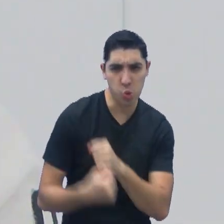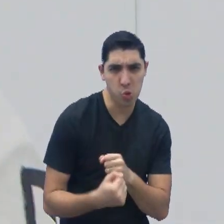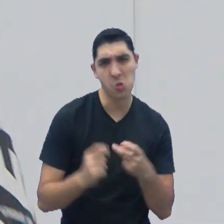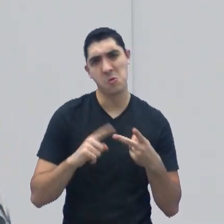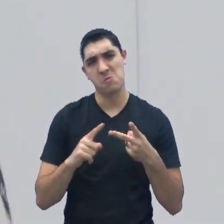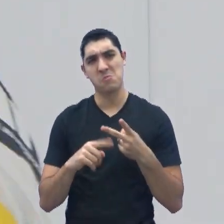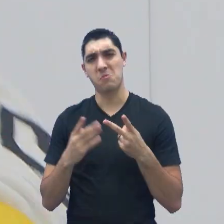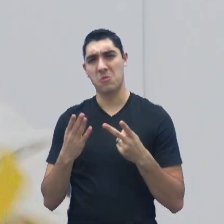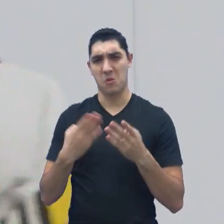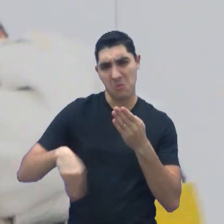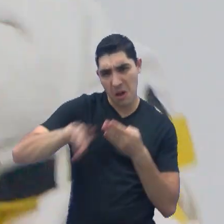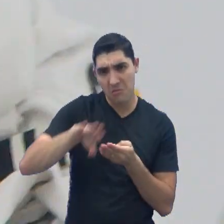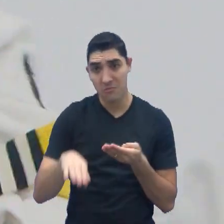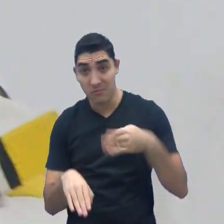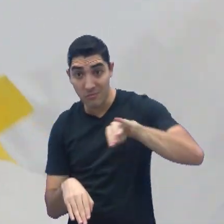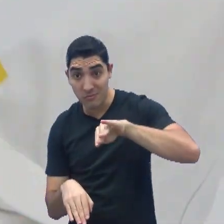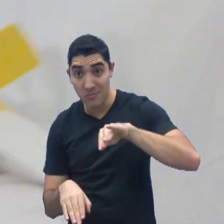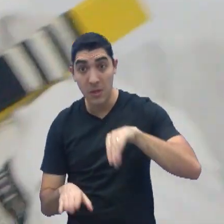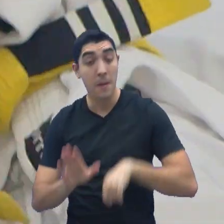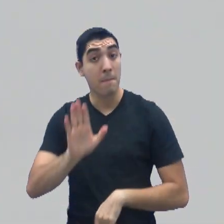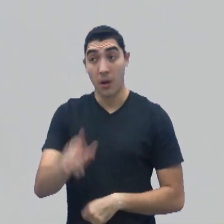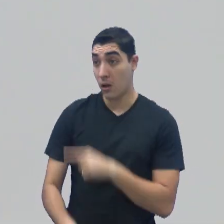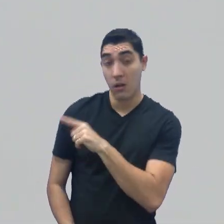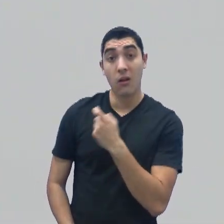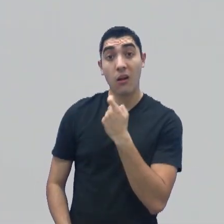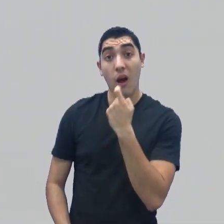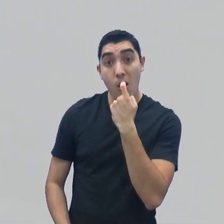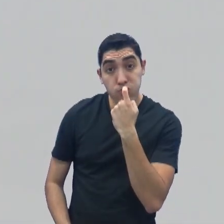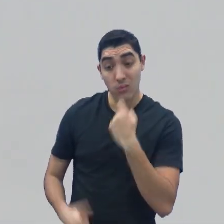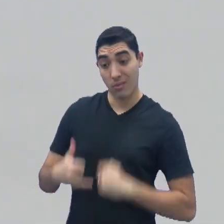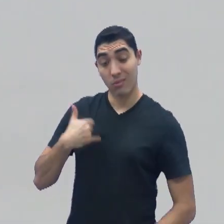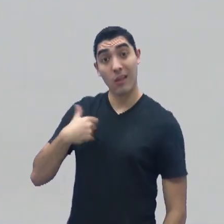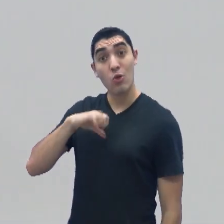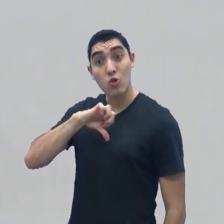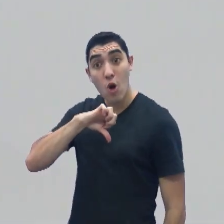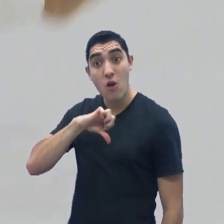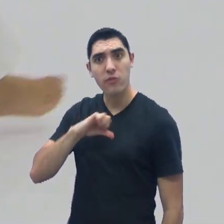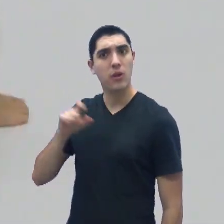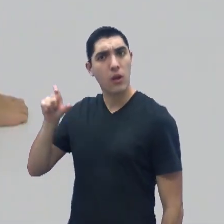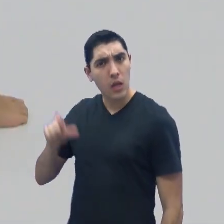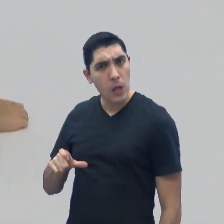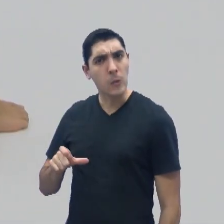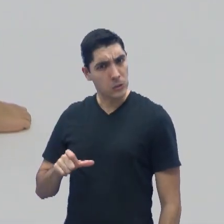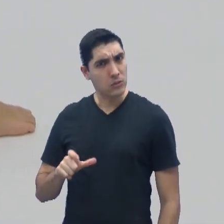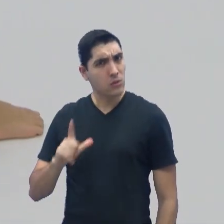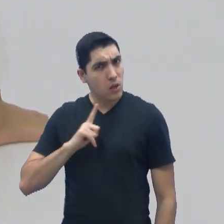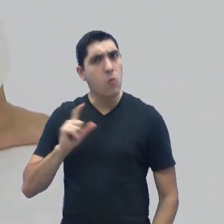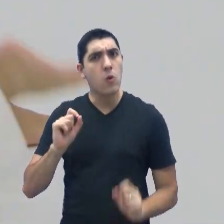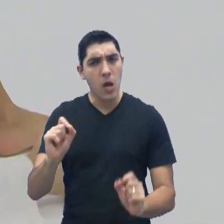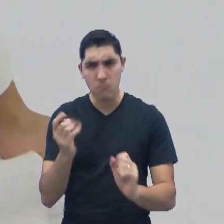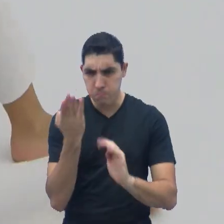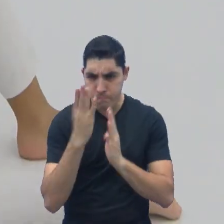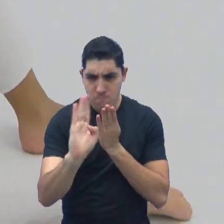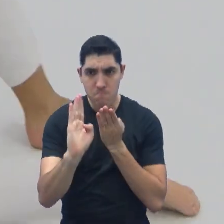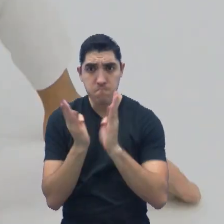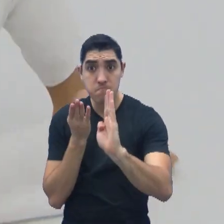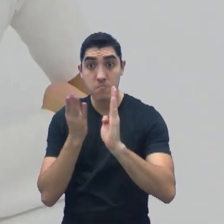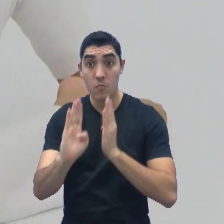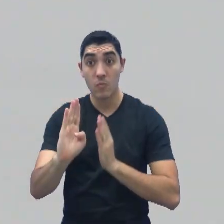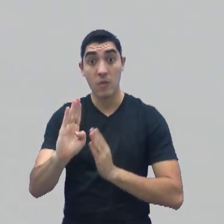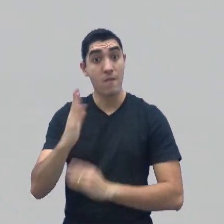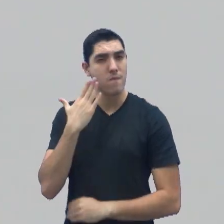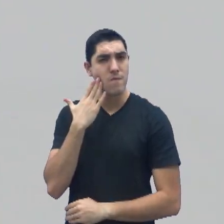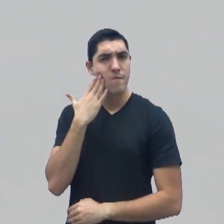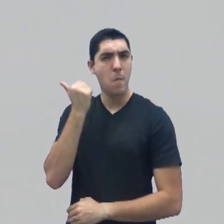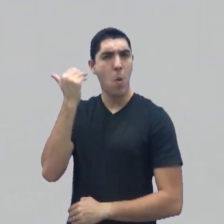Mas o Bento, que nem completou 10 anos ainda, pratica 5, uma das artes marciais mais populares pelo